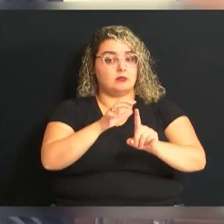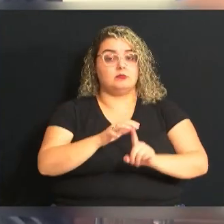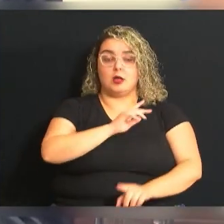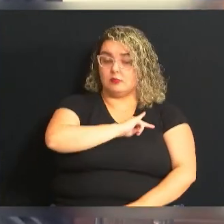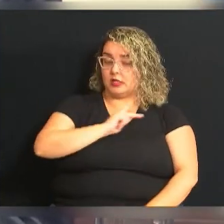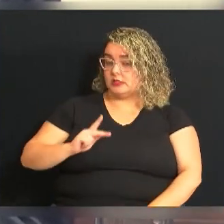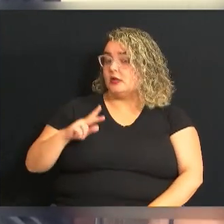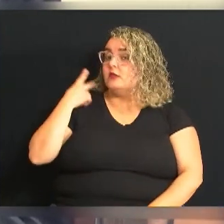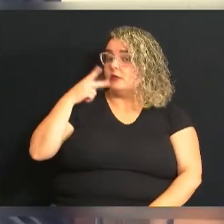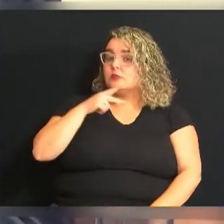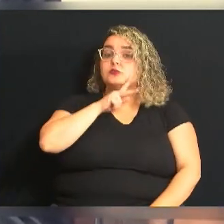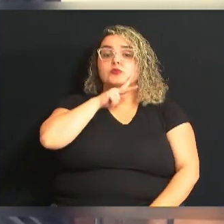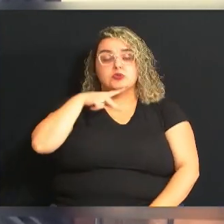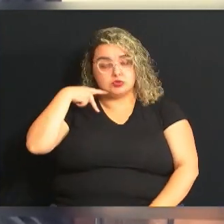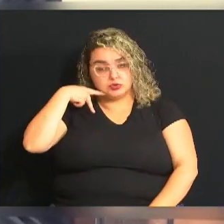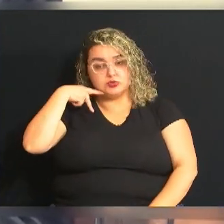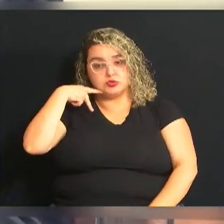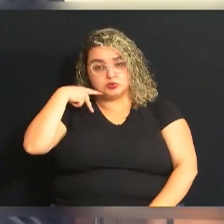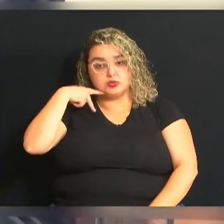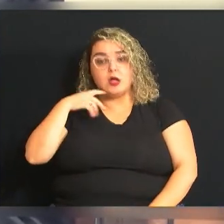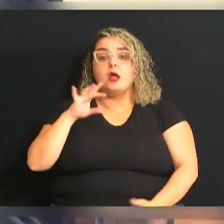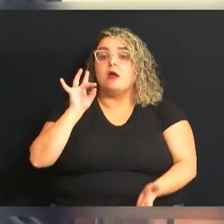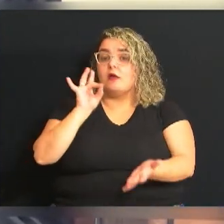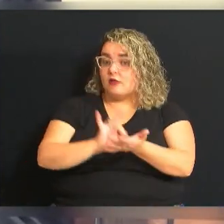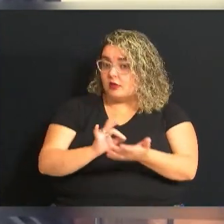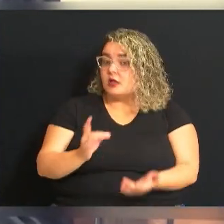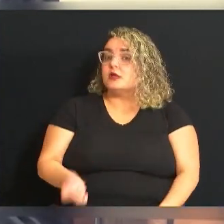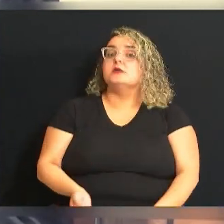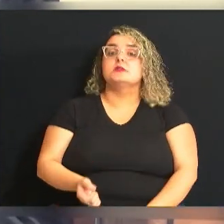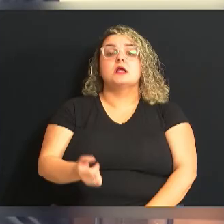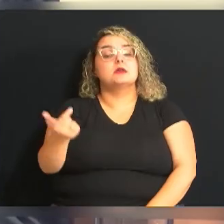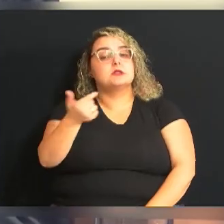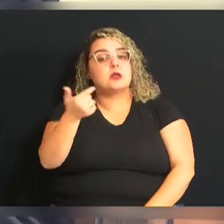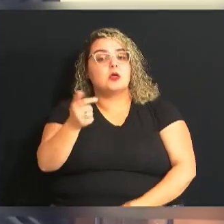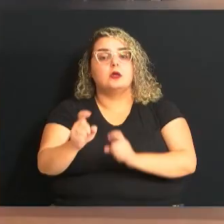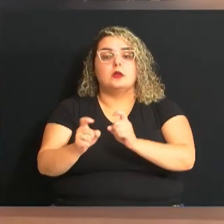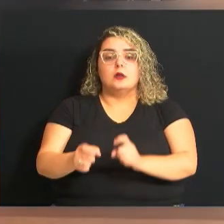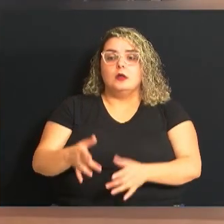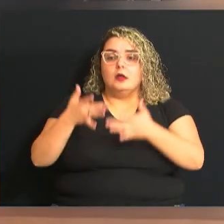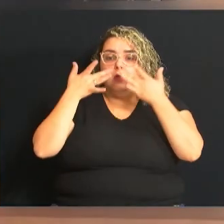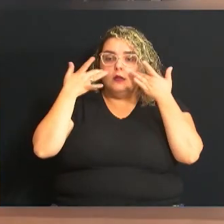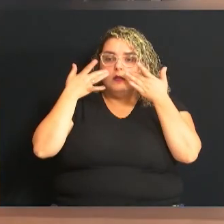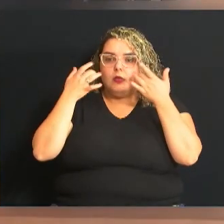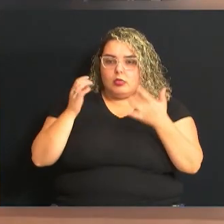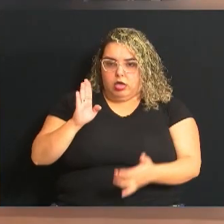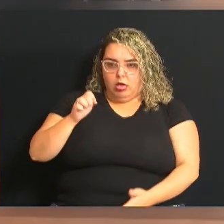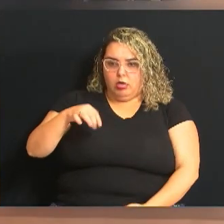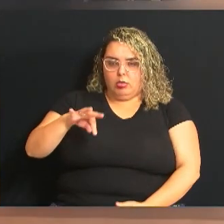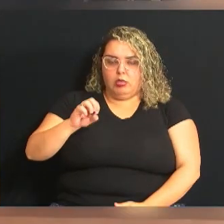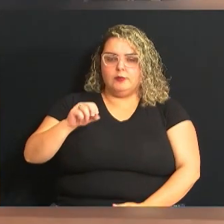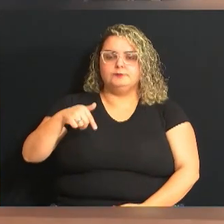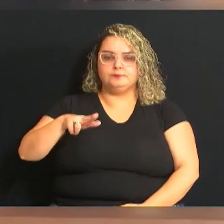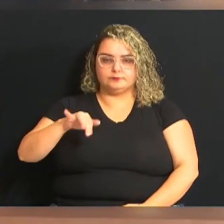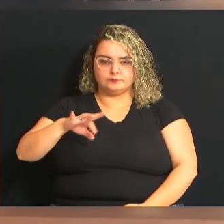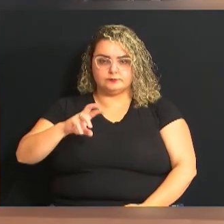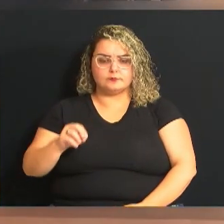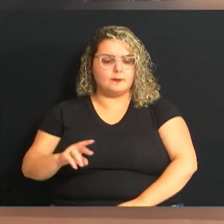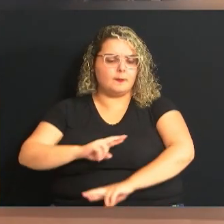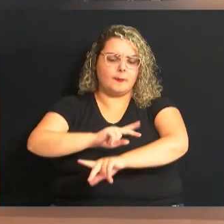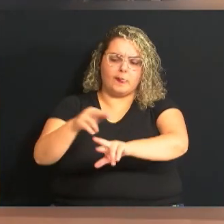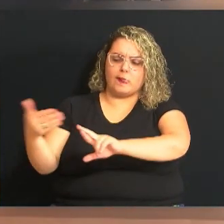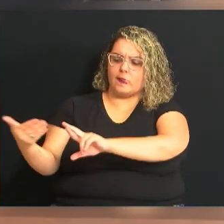Jardim Santana, Jardim Nilópolis, o Novo Nilópolis, Parque Anhumas, Getúlio Vargas, Parque São Quirino,